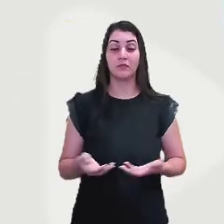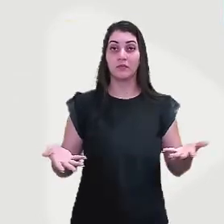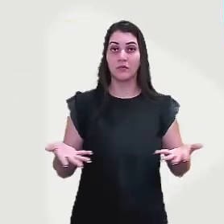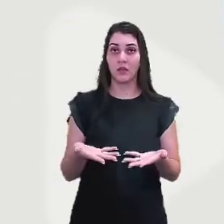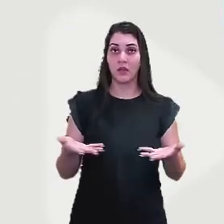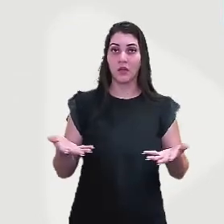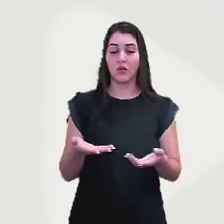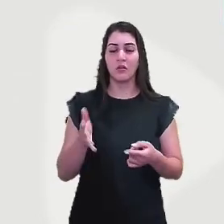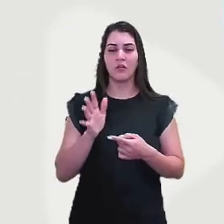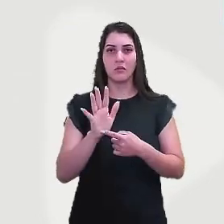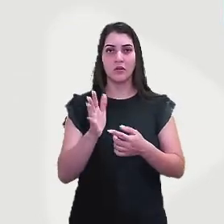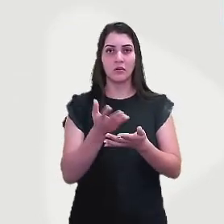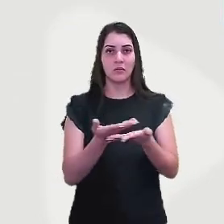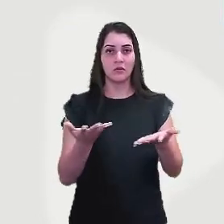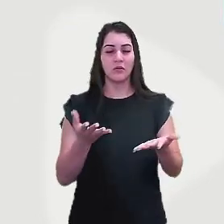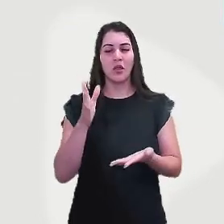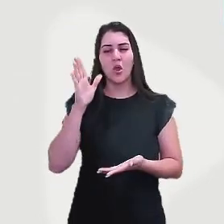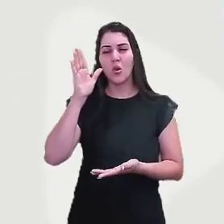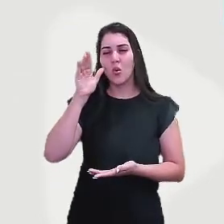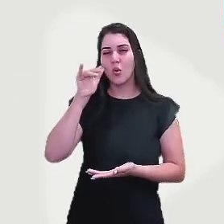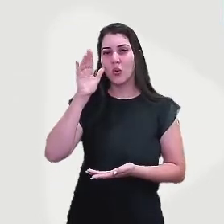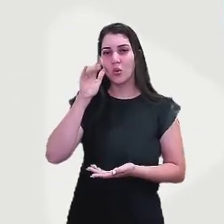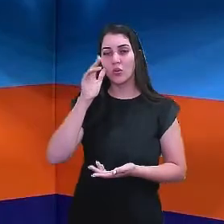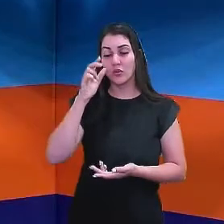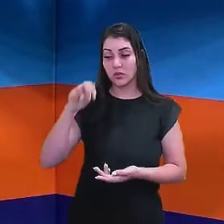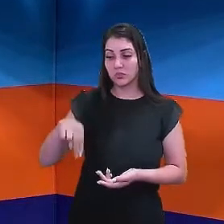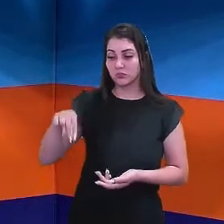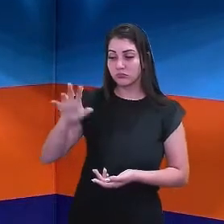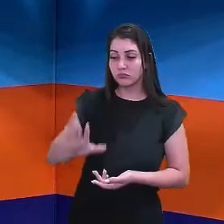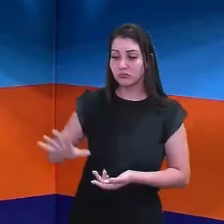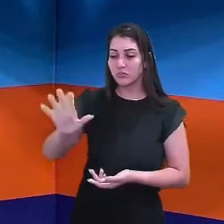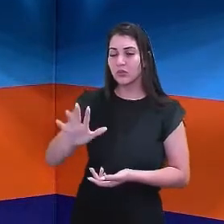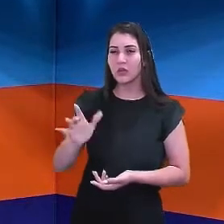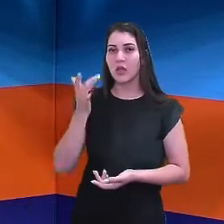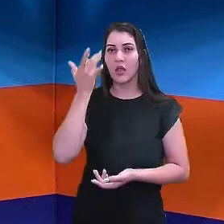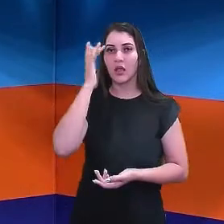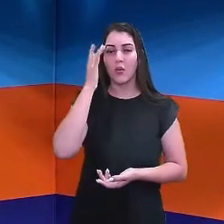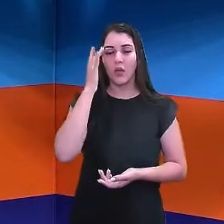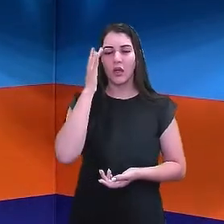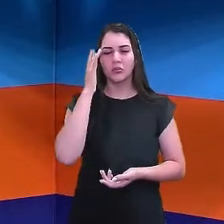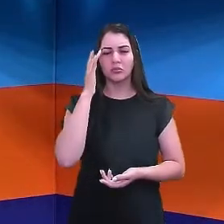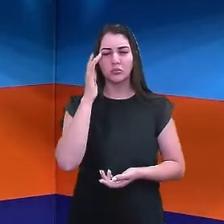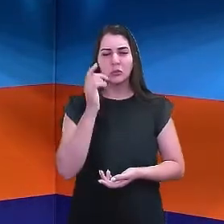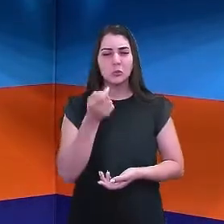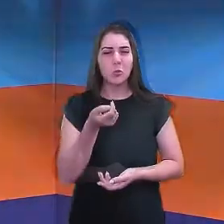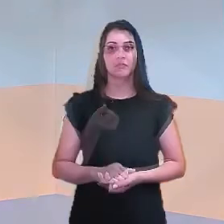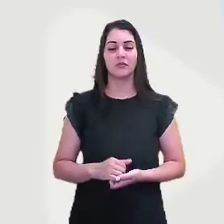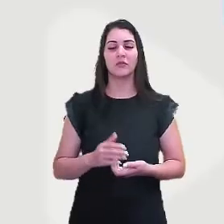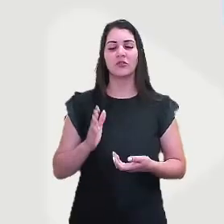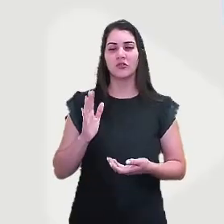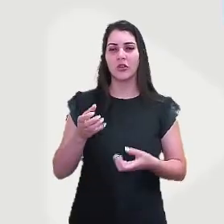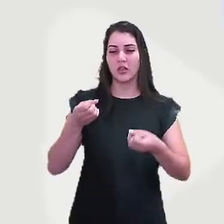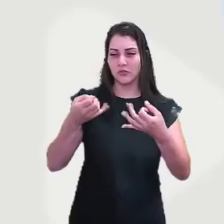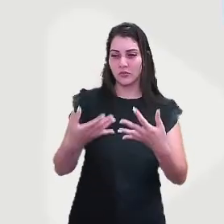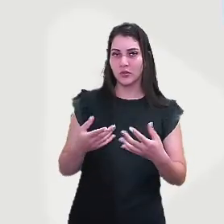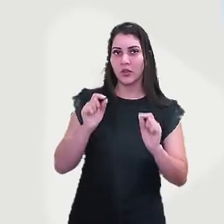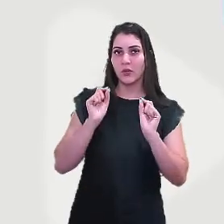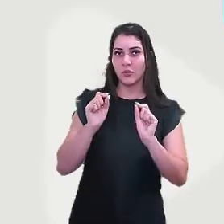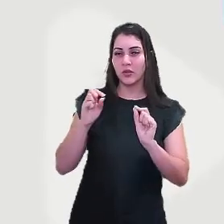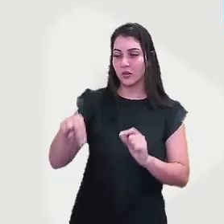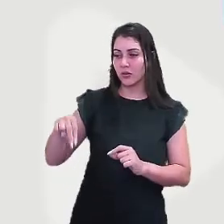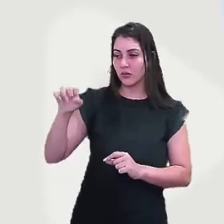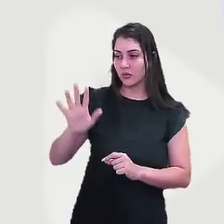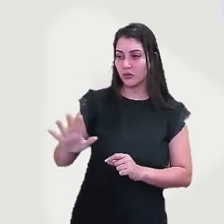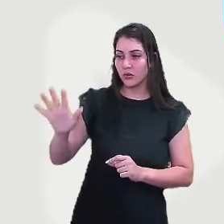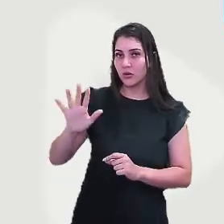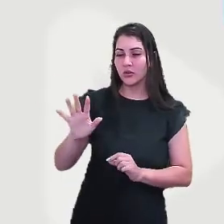Agora eu vou apresentar para vocês, né, umas curiosidades sobre o Nordeste, que eu acho que pouco de vocês conhecem. Como eu disse, o Nordeste ele é formado por